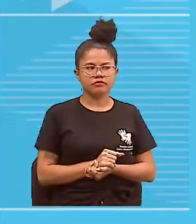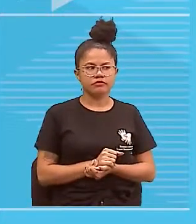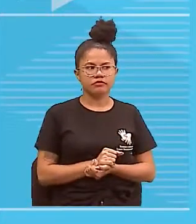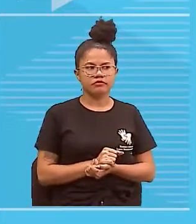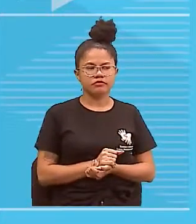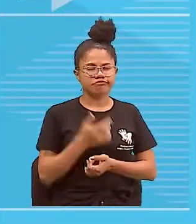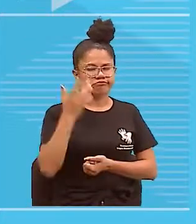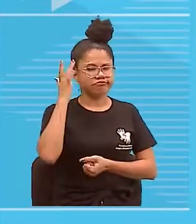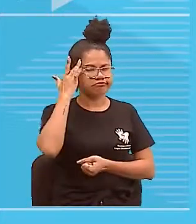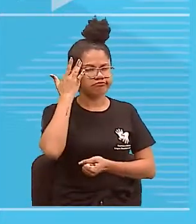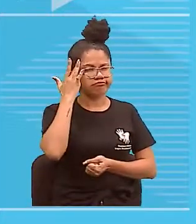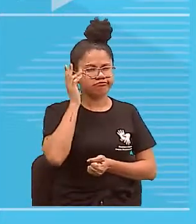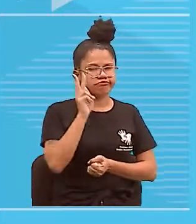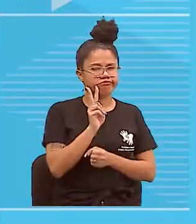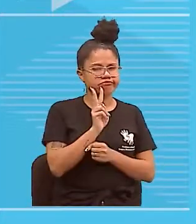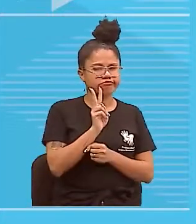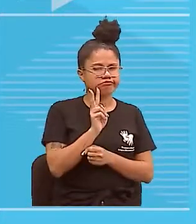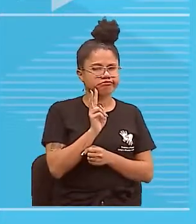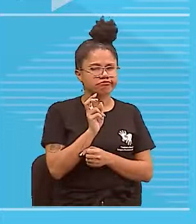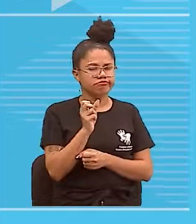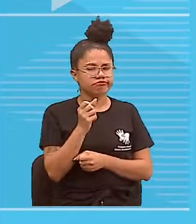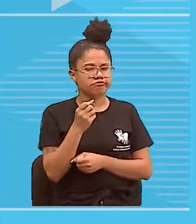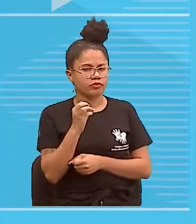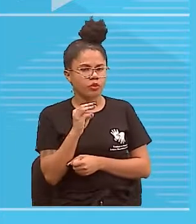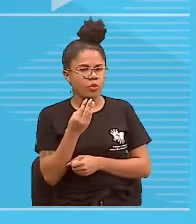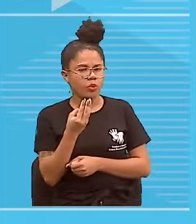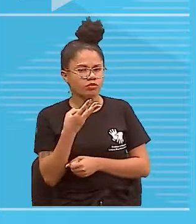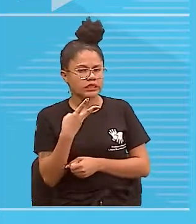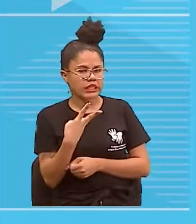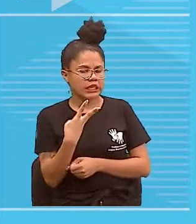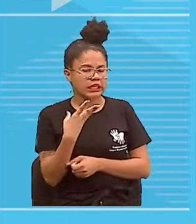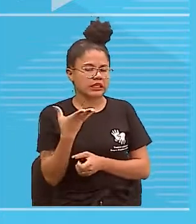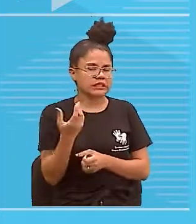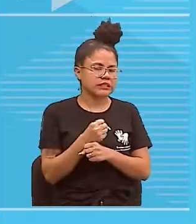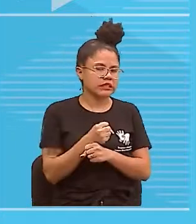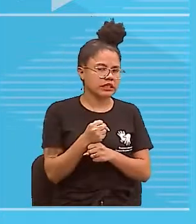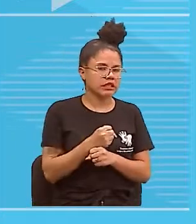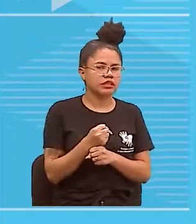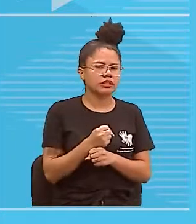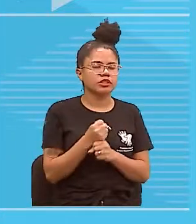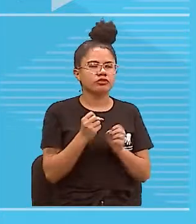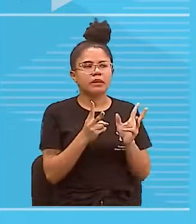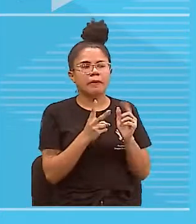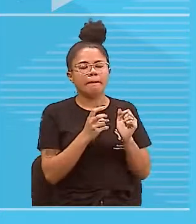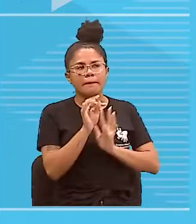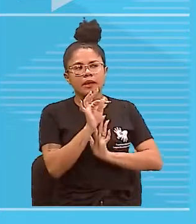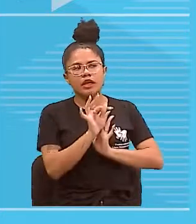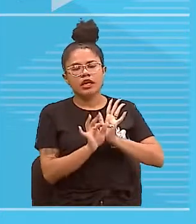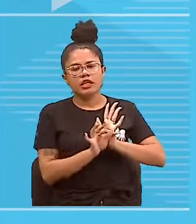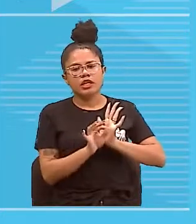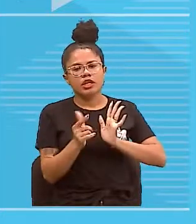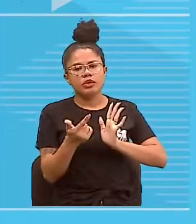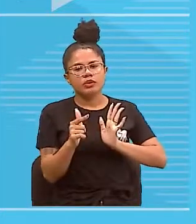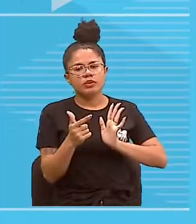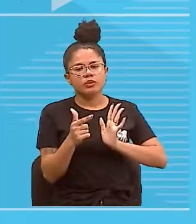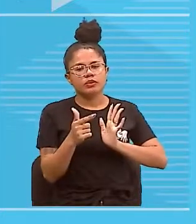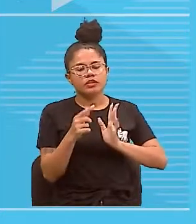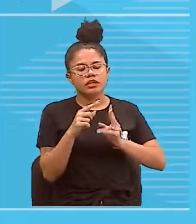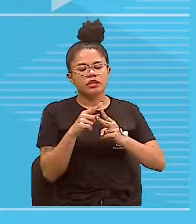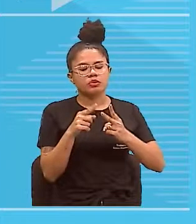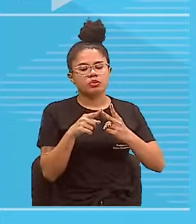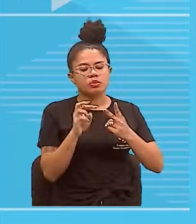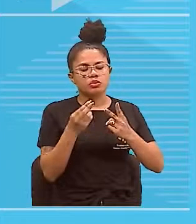acho que é uns 2 anos 3 anos que eu não vejo também sendo de repente a gente acha quando um estilo de texto não aparece em duas